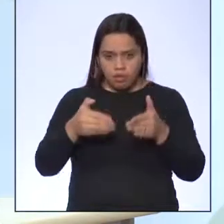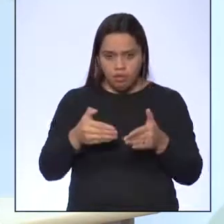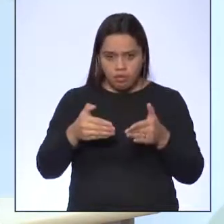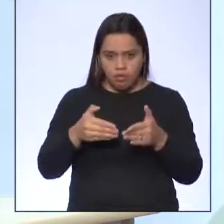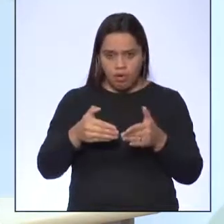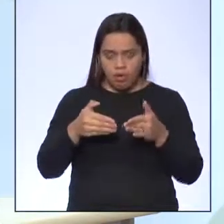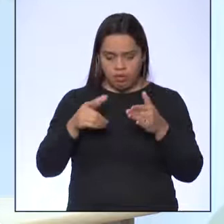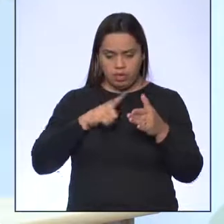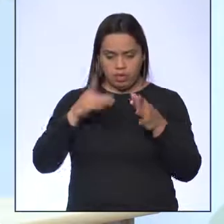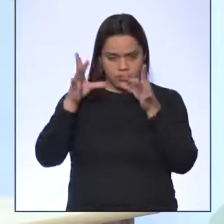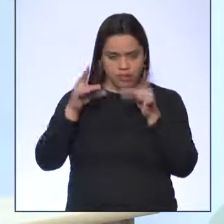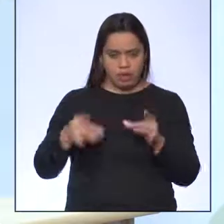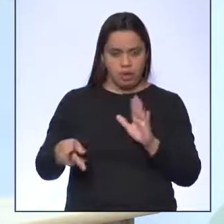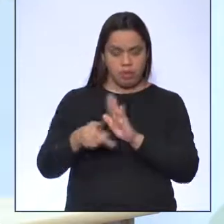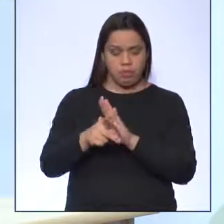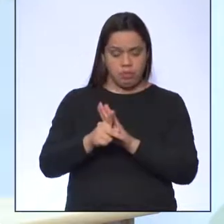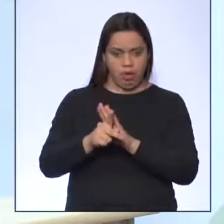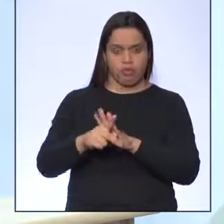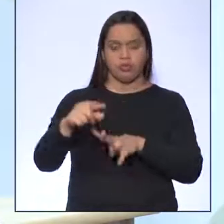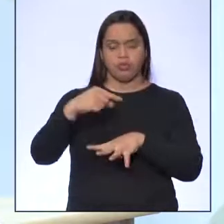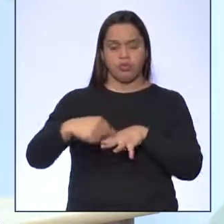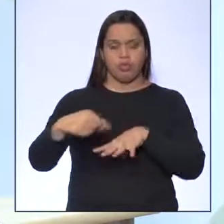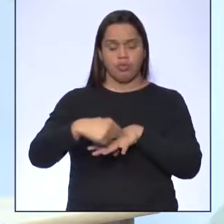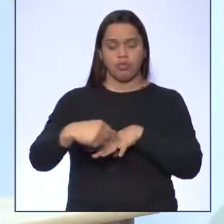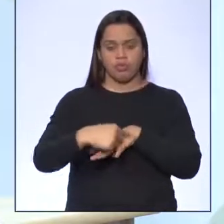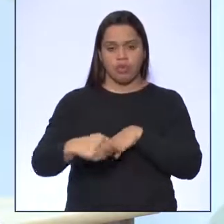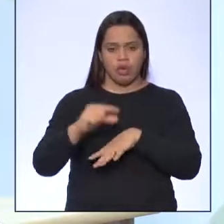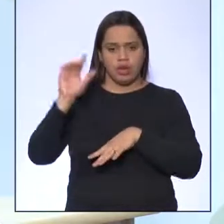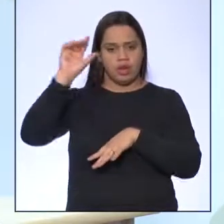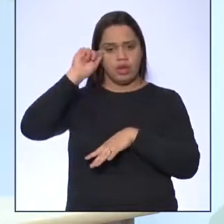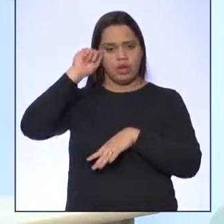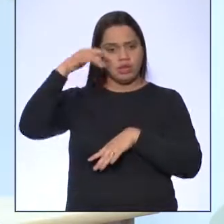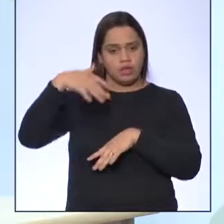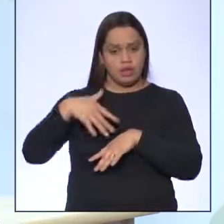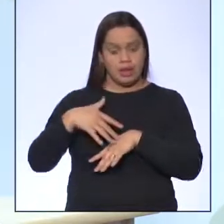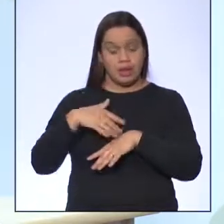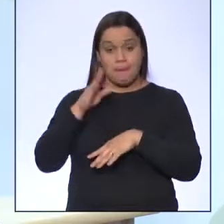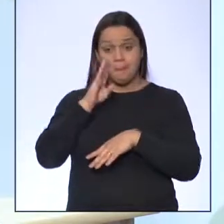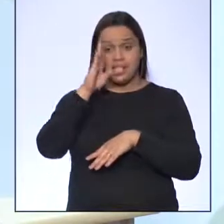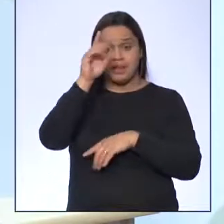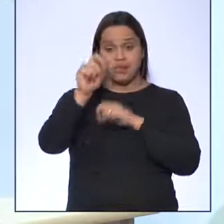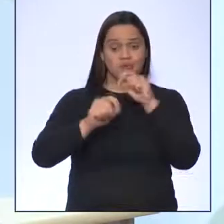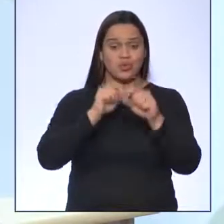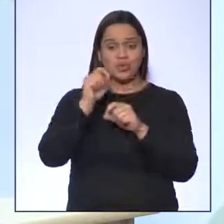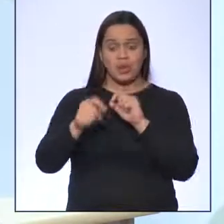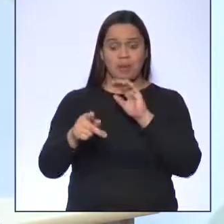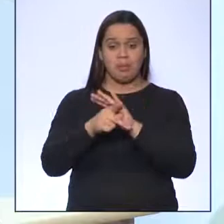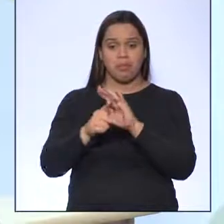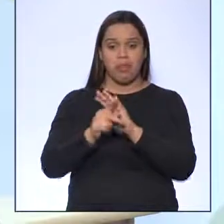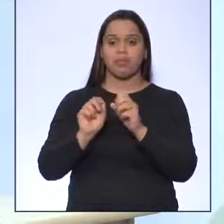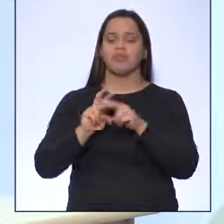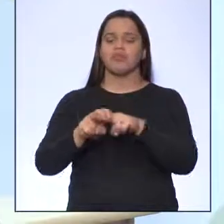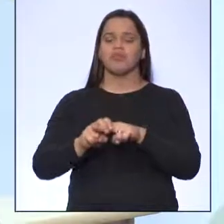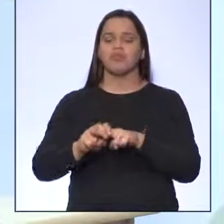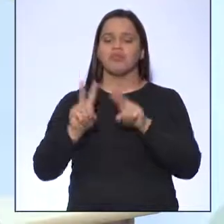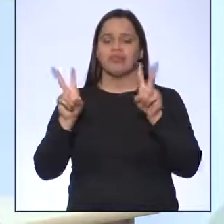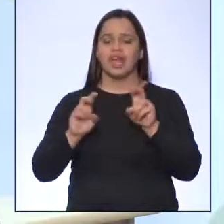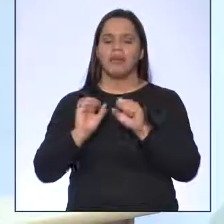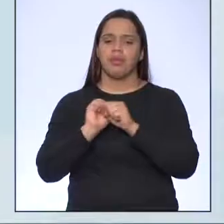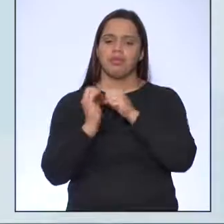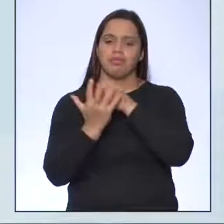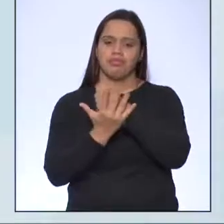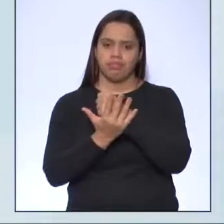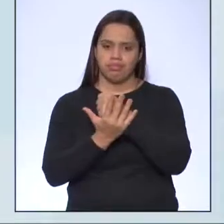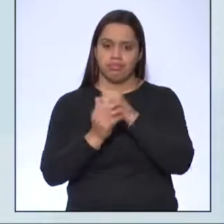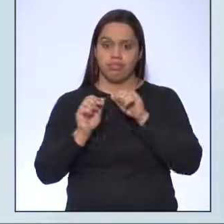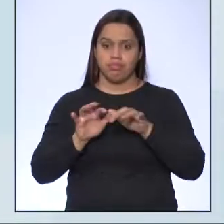continente africano e principalmente relacionada a essa questão da pandemia, né, do Covid-19. Nós temos na